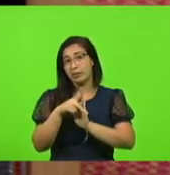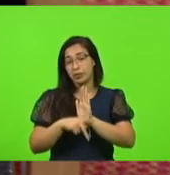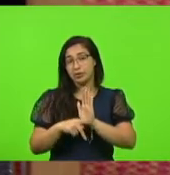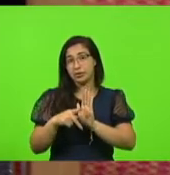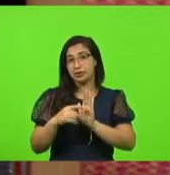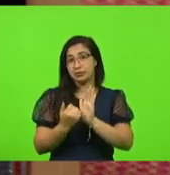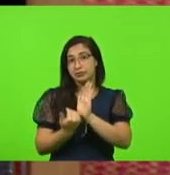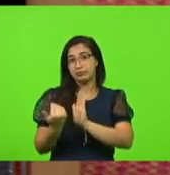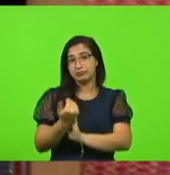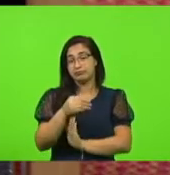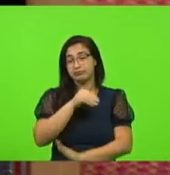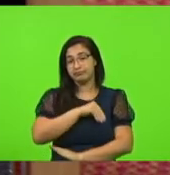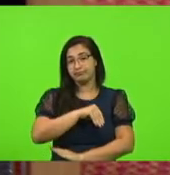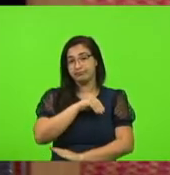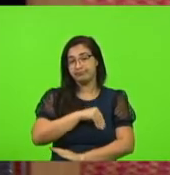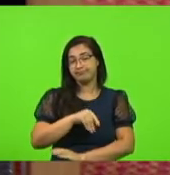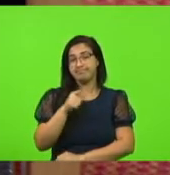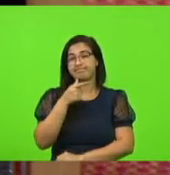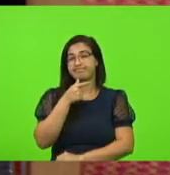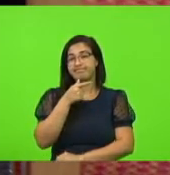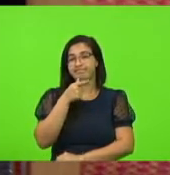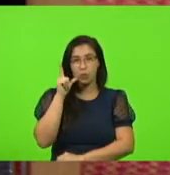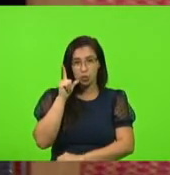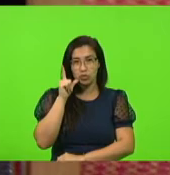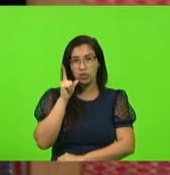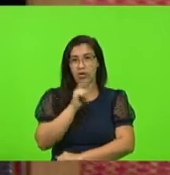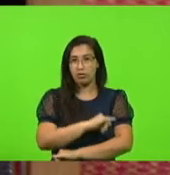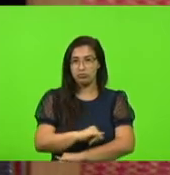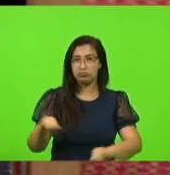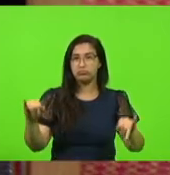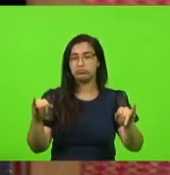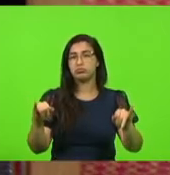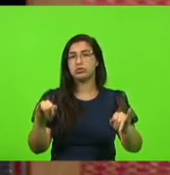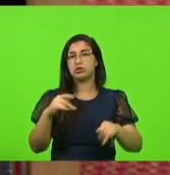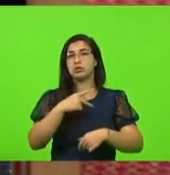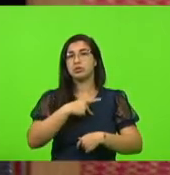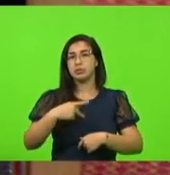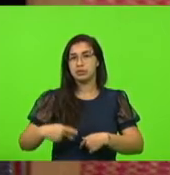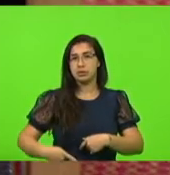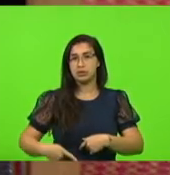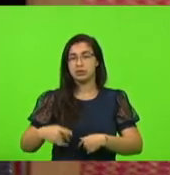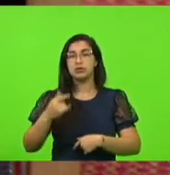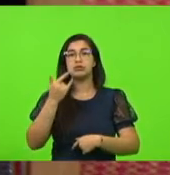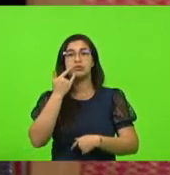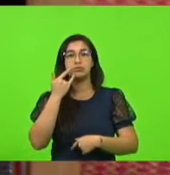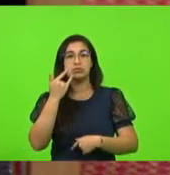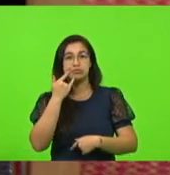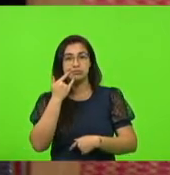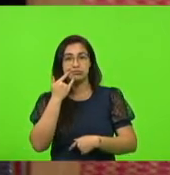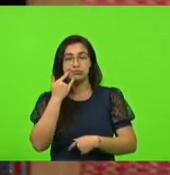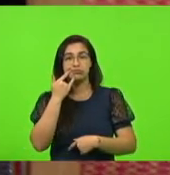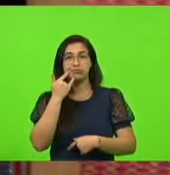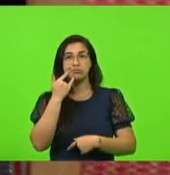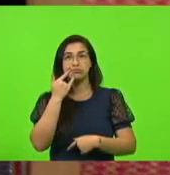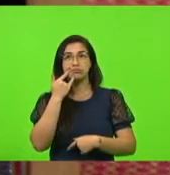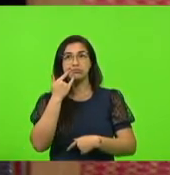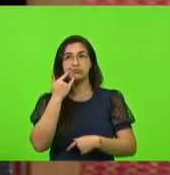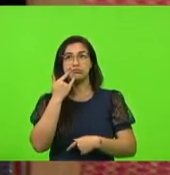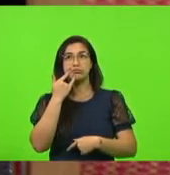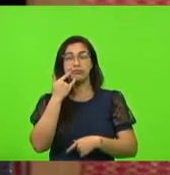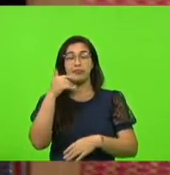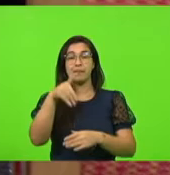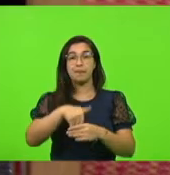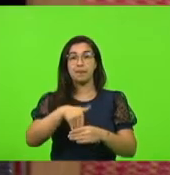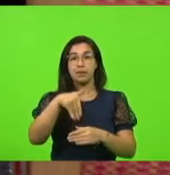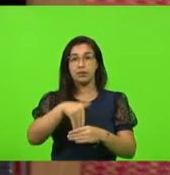reposição. Ontem foi anunciado pelo presidente deputado Mauro de Nadal a